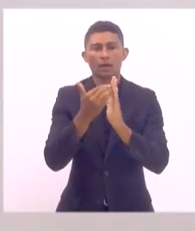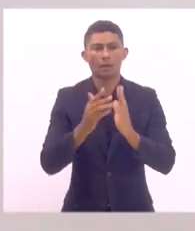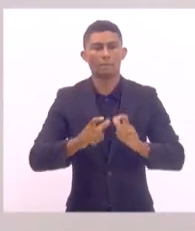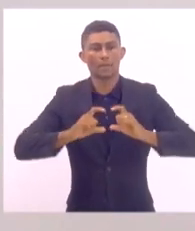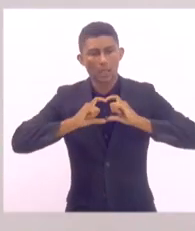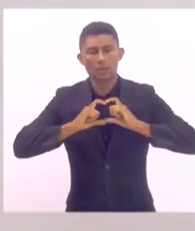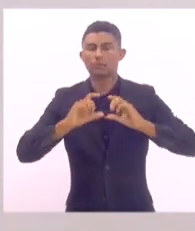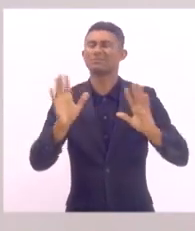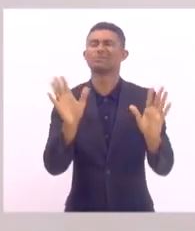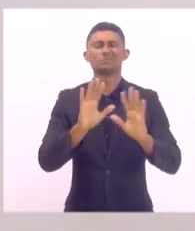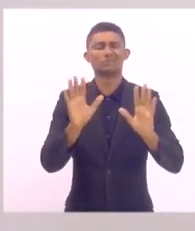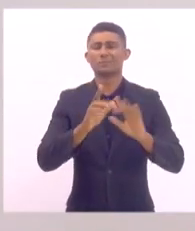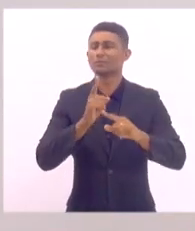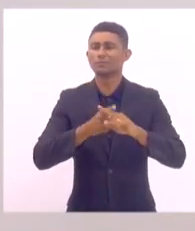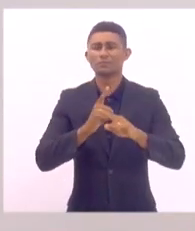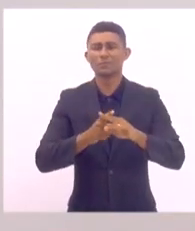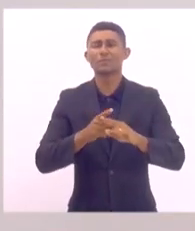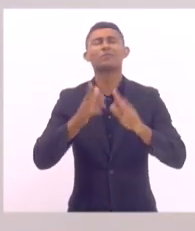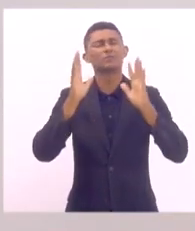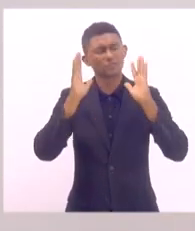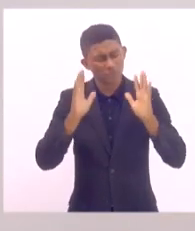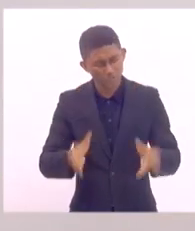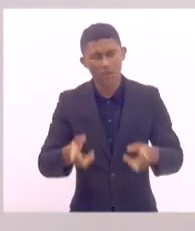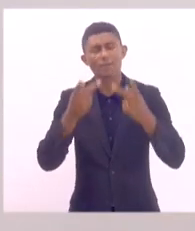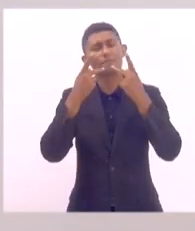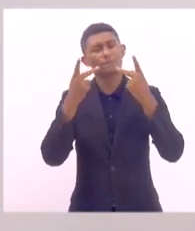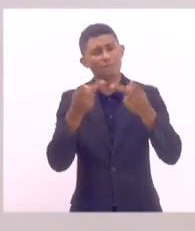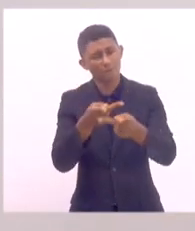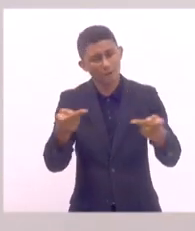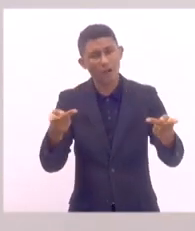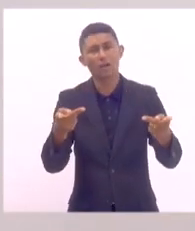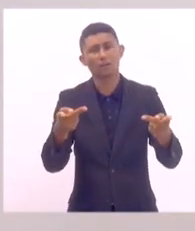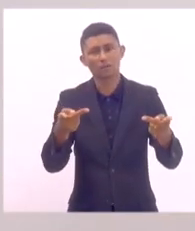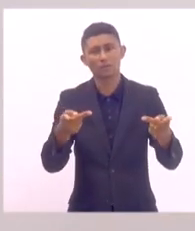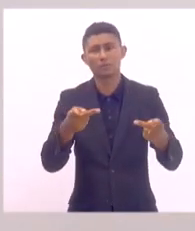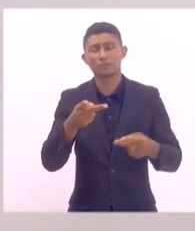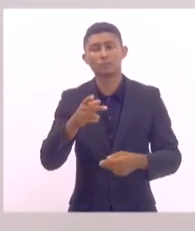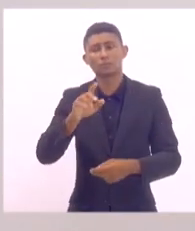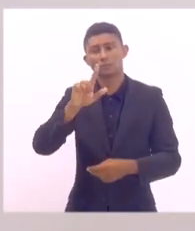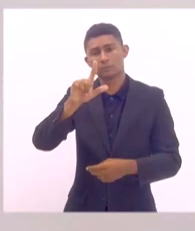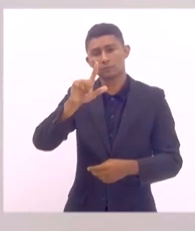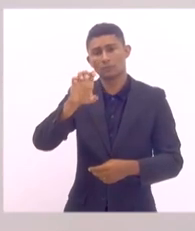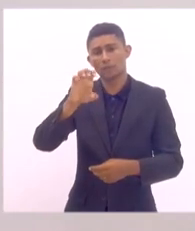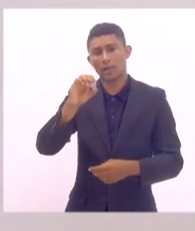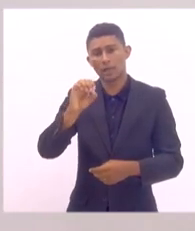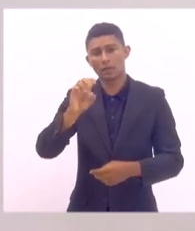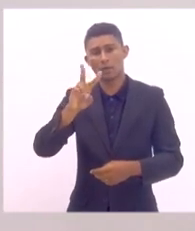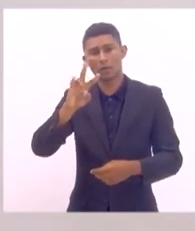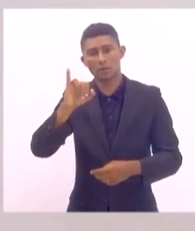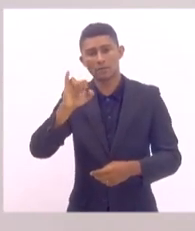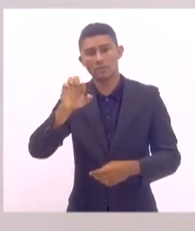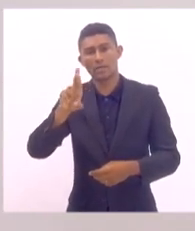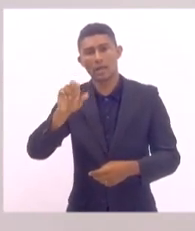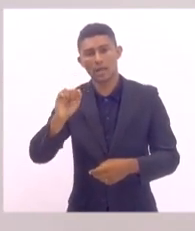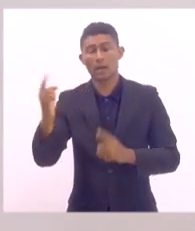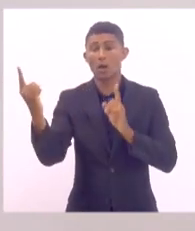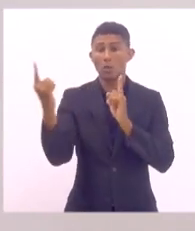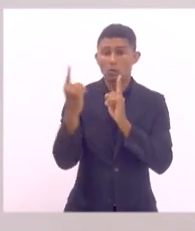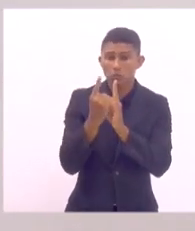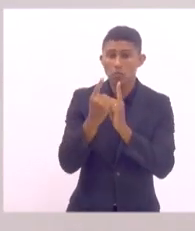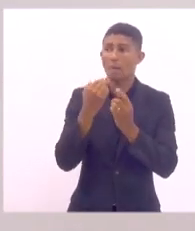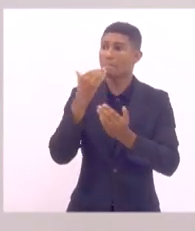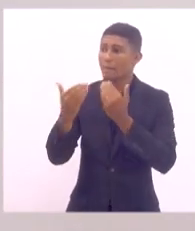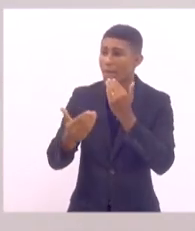Porque eu já parei isso algumas vezes. Tem, ó, o Léo Vieira está uns 15, 20 dias atrás de mim pedindo. Eu falei, Léo, não